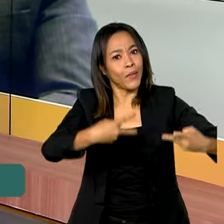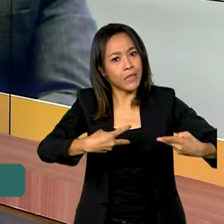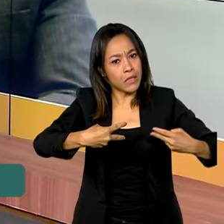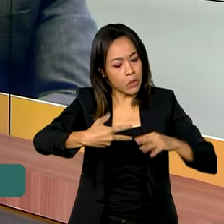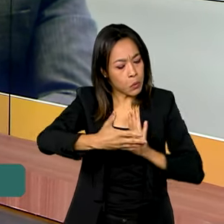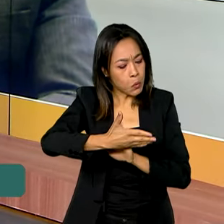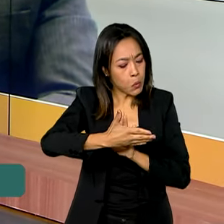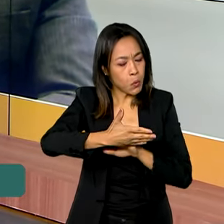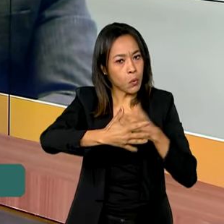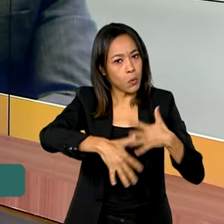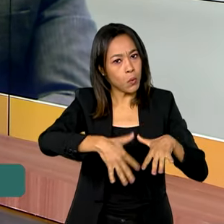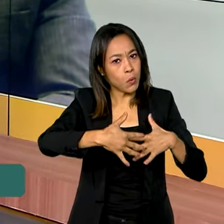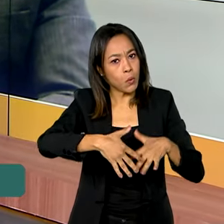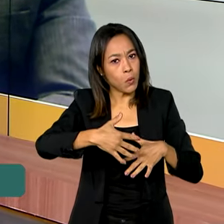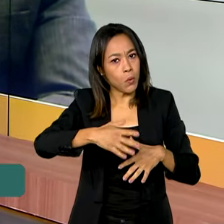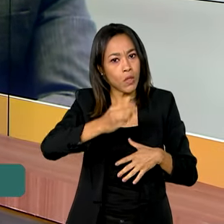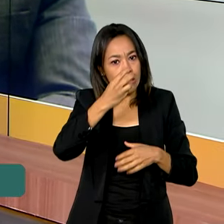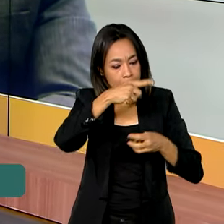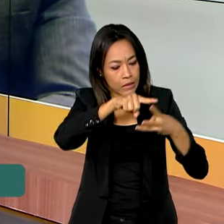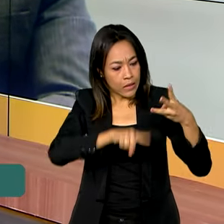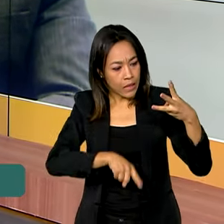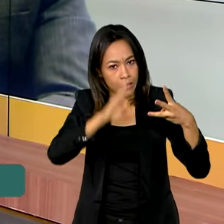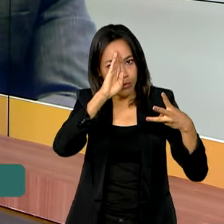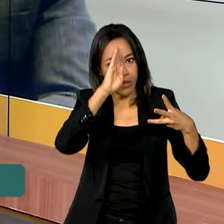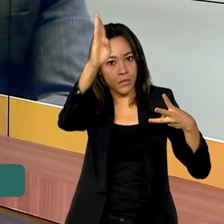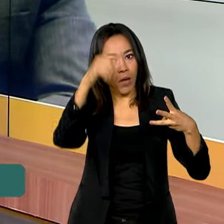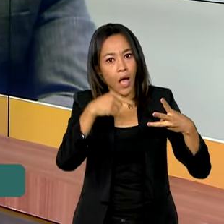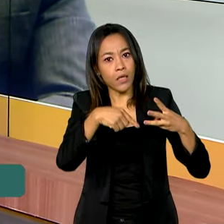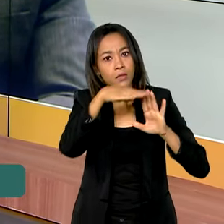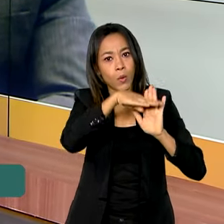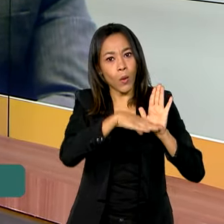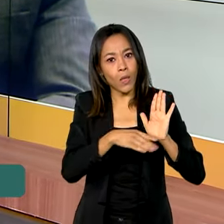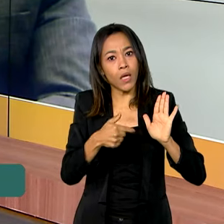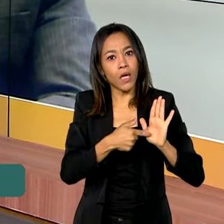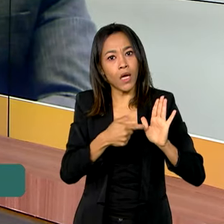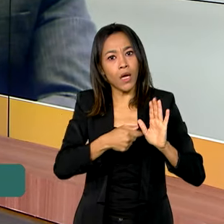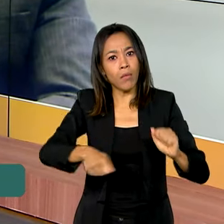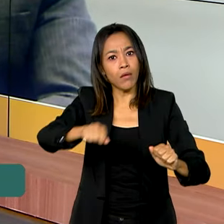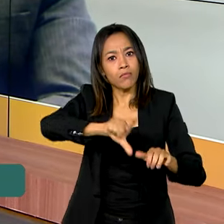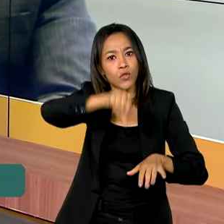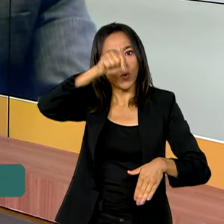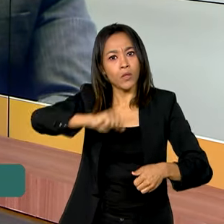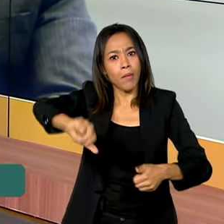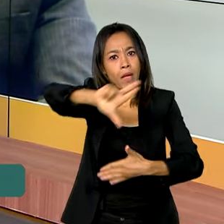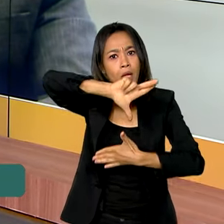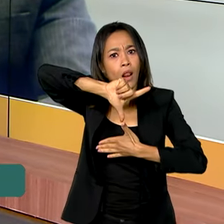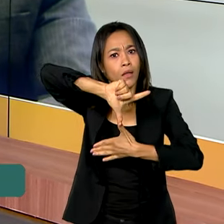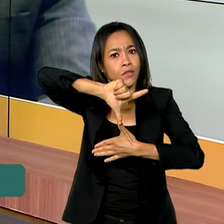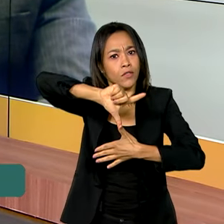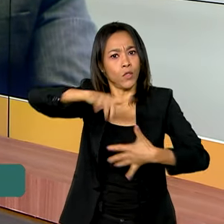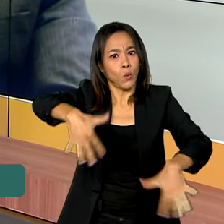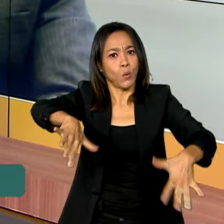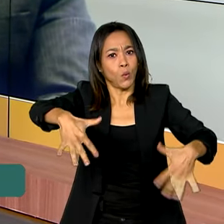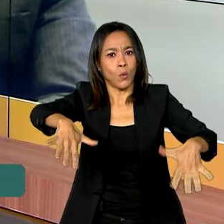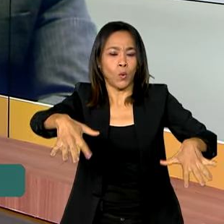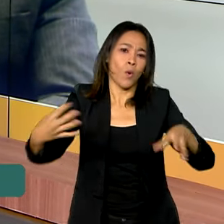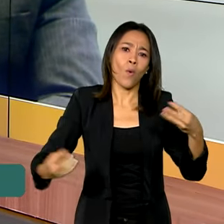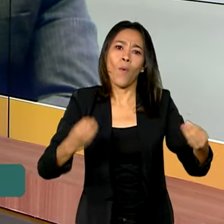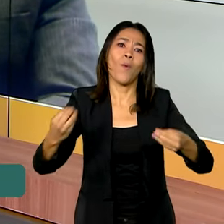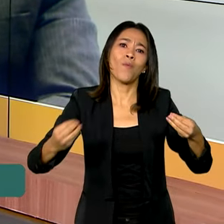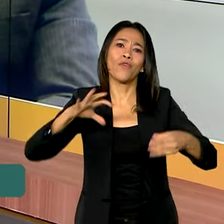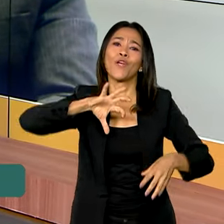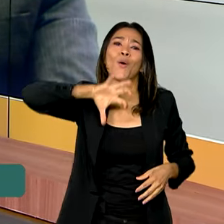três principais programas em um ranking de inovação aberta da América Latina Qual a dimensão dessa Conquista